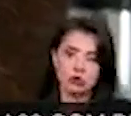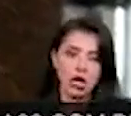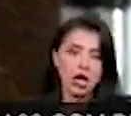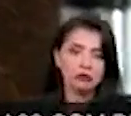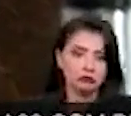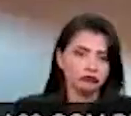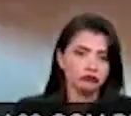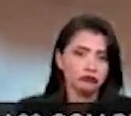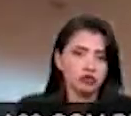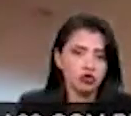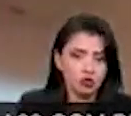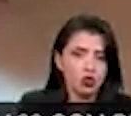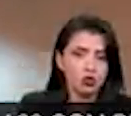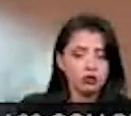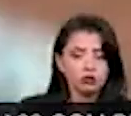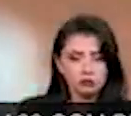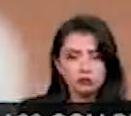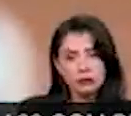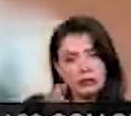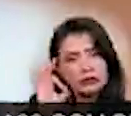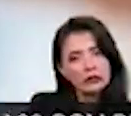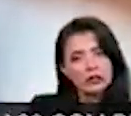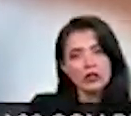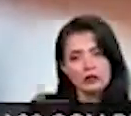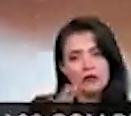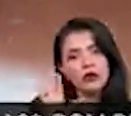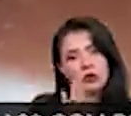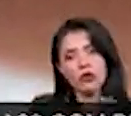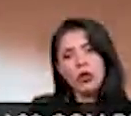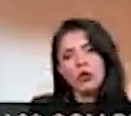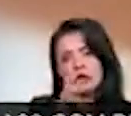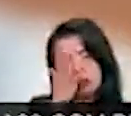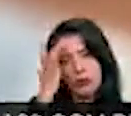de doar e ter certeza de que ela vai estar ajudando muitas outras pessoas.